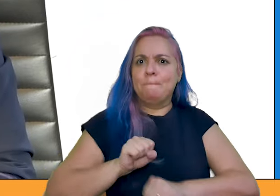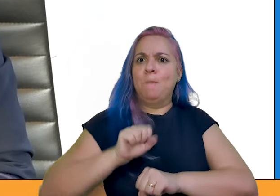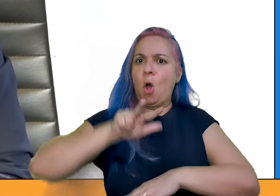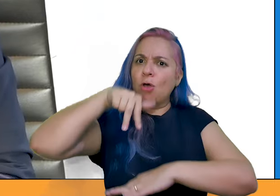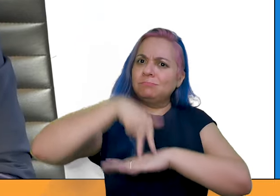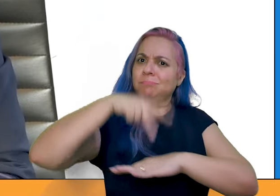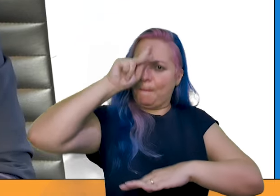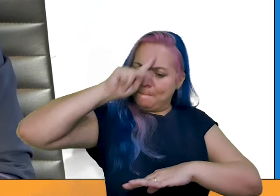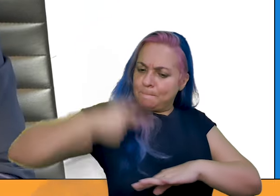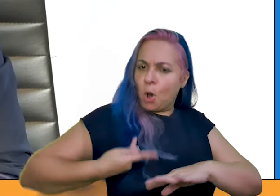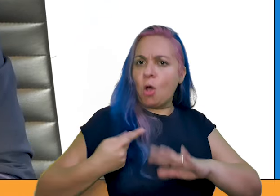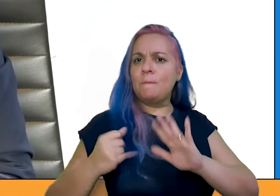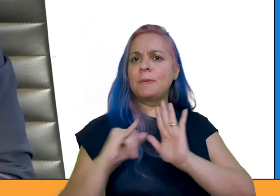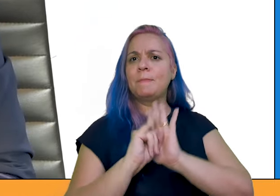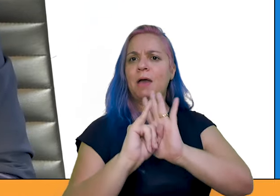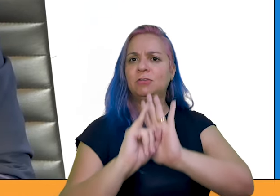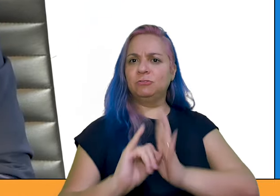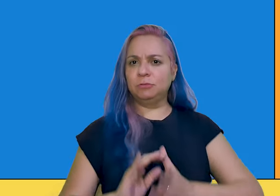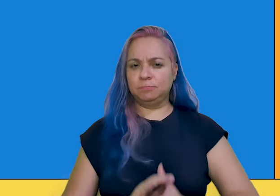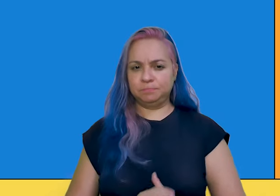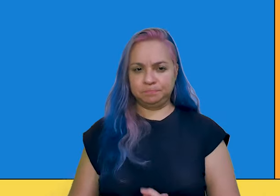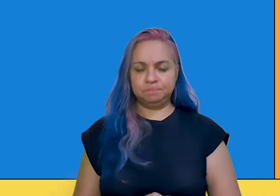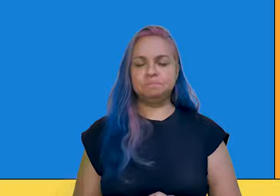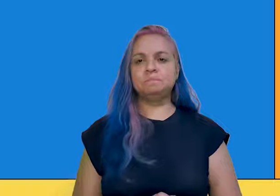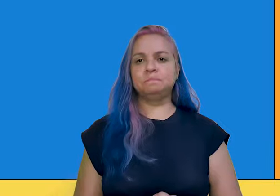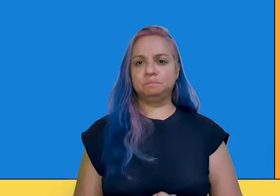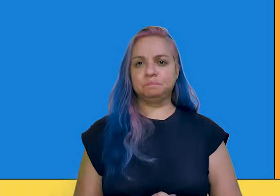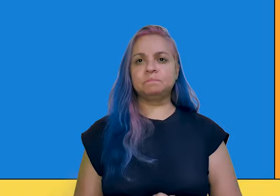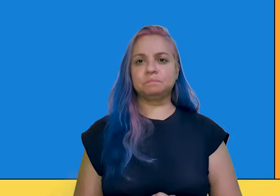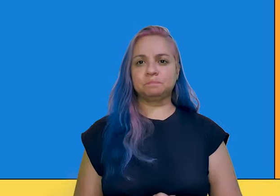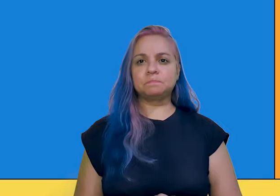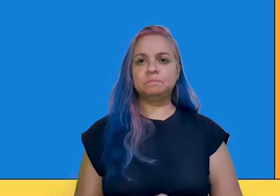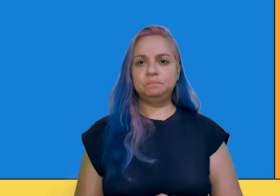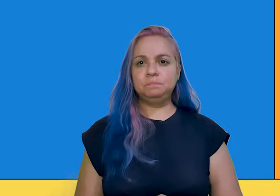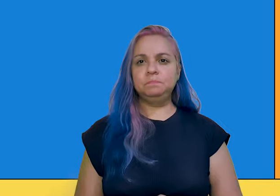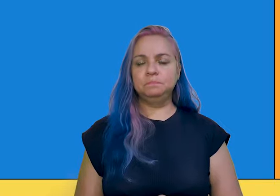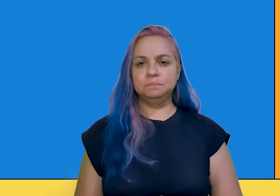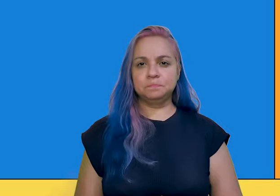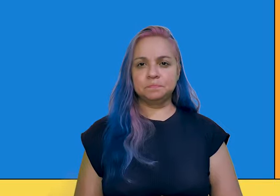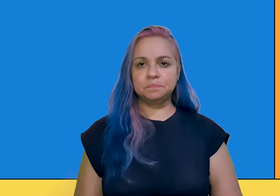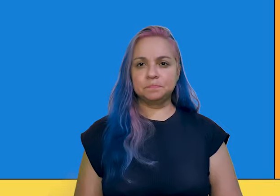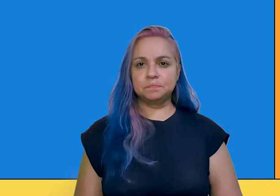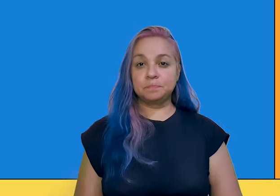tomar posse da própria sobre imagem. Fundo azul e letras brancas, atividade.